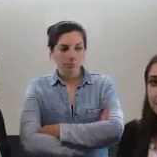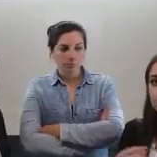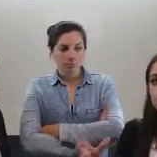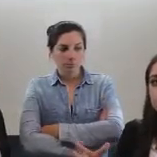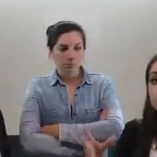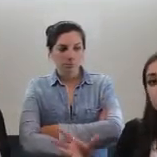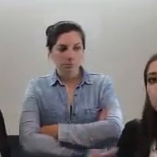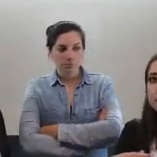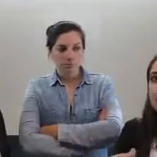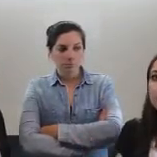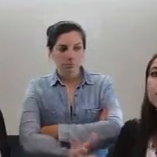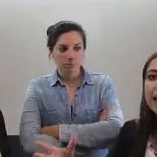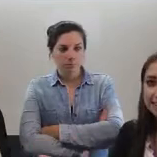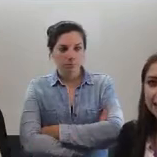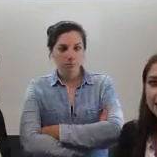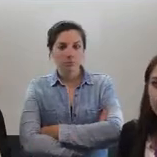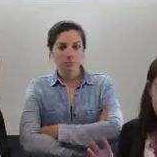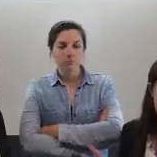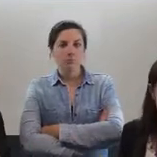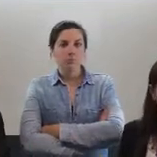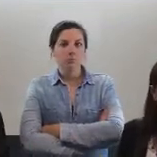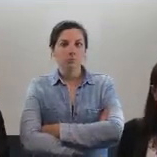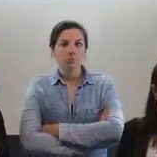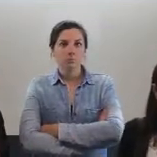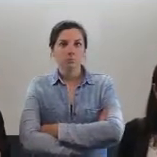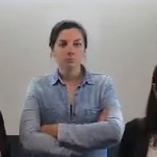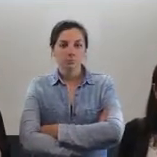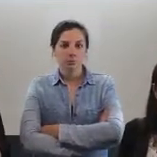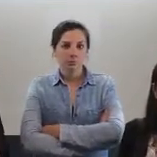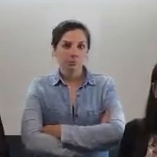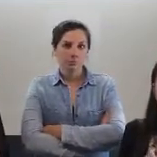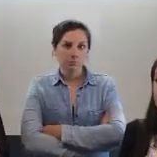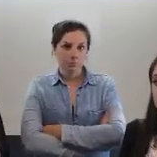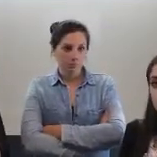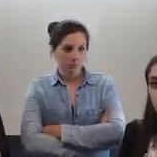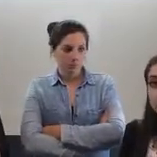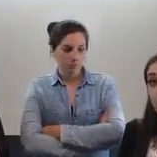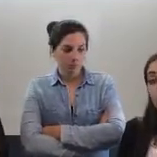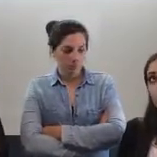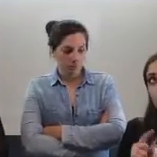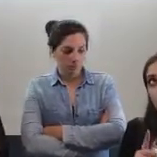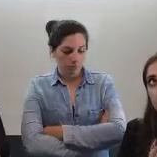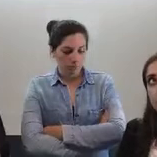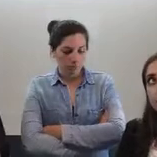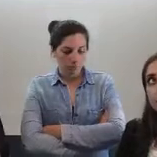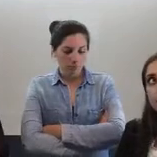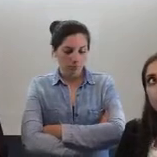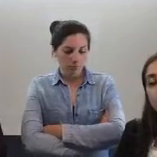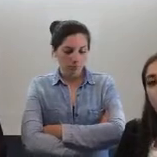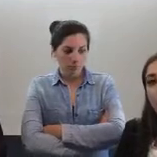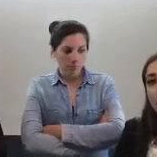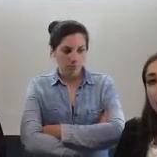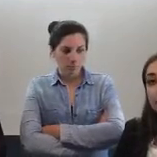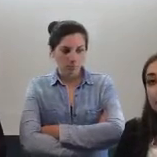mulheres, que daí vai expandir obesidade em mulheres, né? Por exemplo. E a gente tem também para misturar idiomas. Porque uma coisa bem